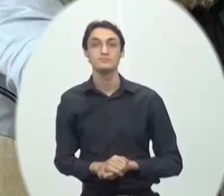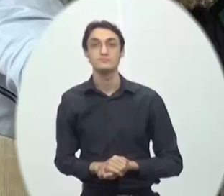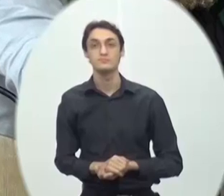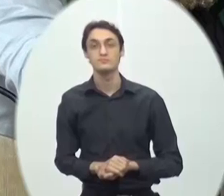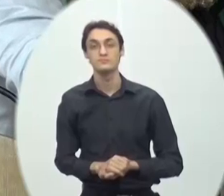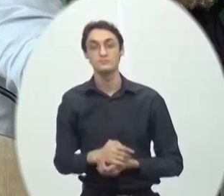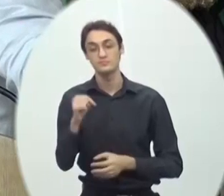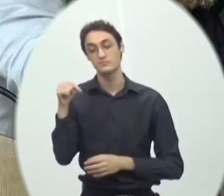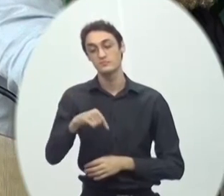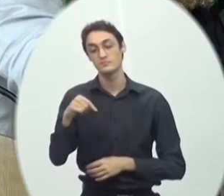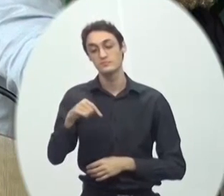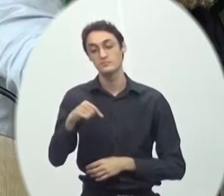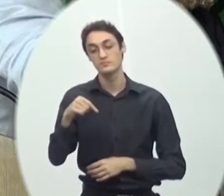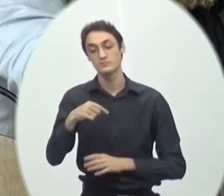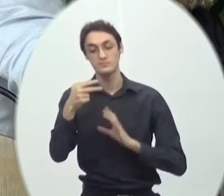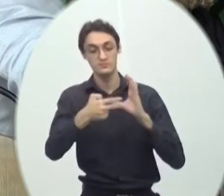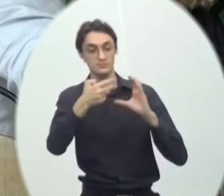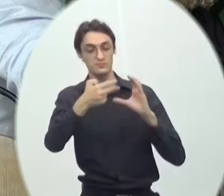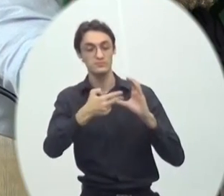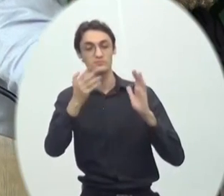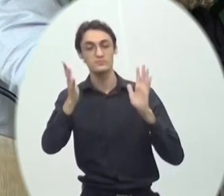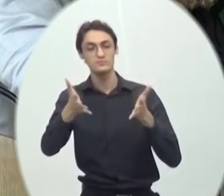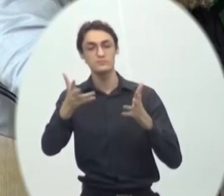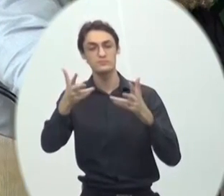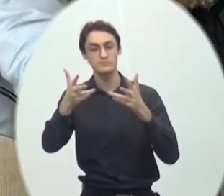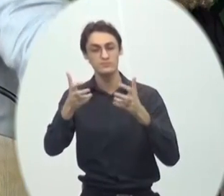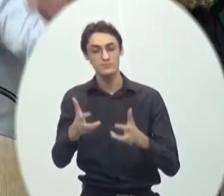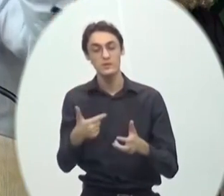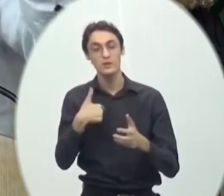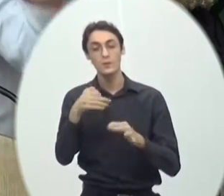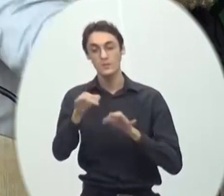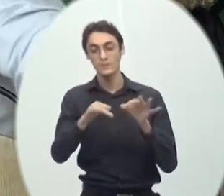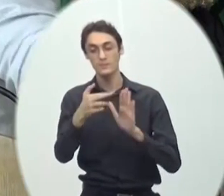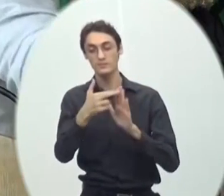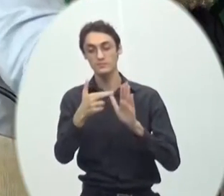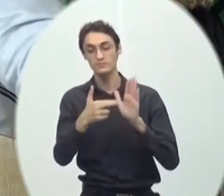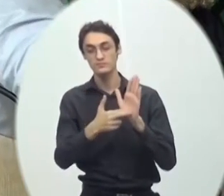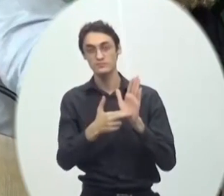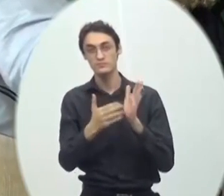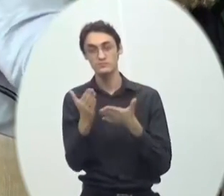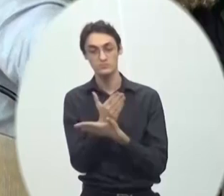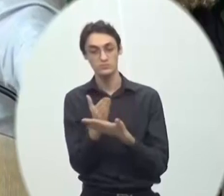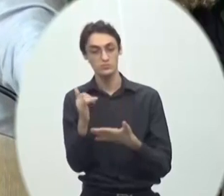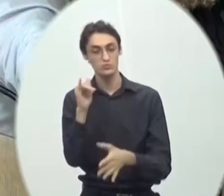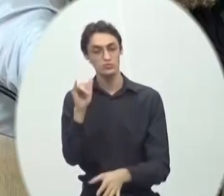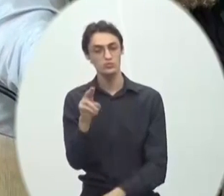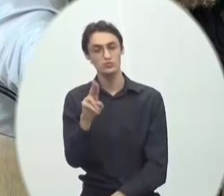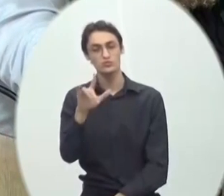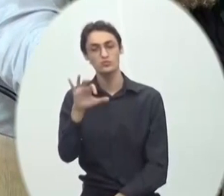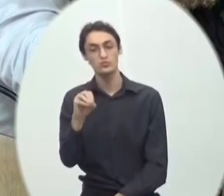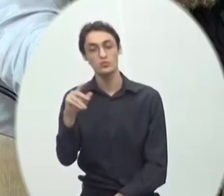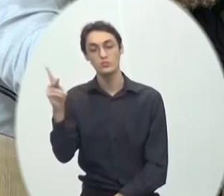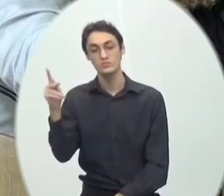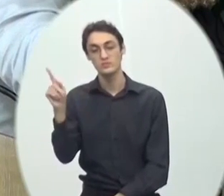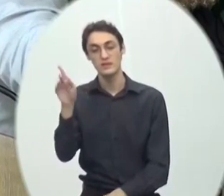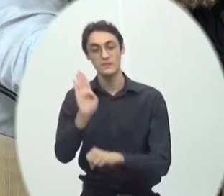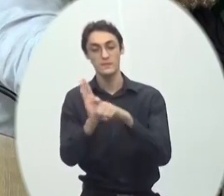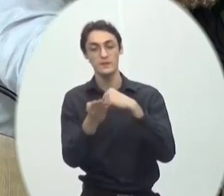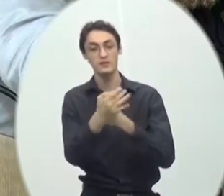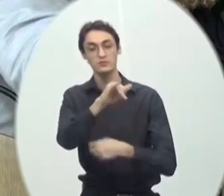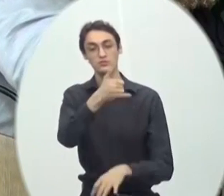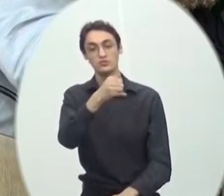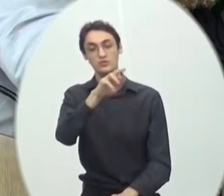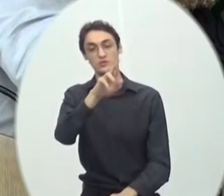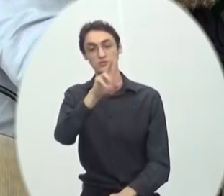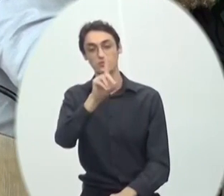nessa casa nós já vimos, eu vi que o vereador Júlio Camisca também fez, do Jardim Angélica, onde tem vários